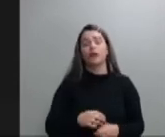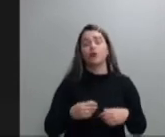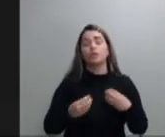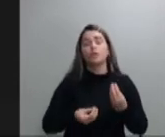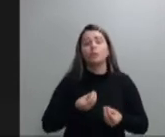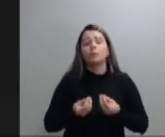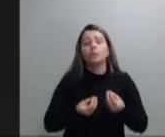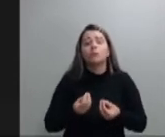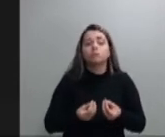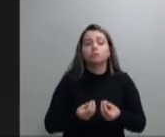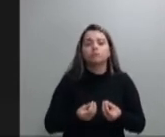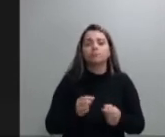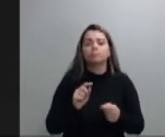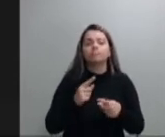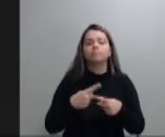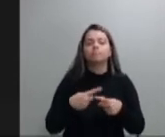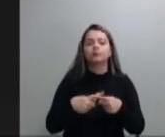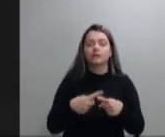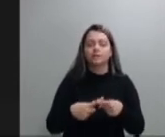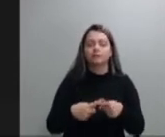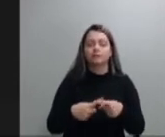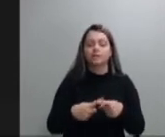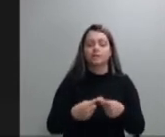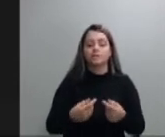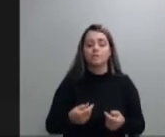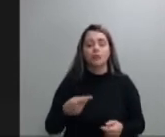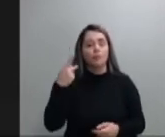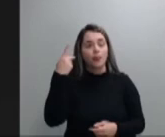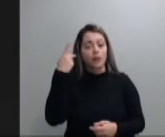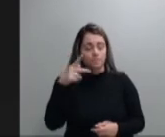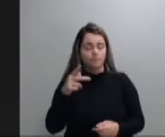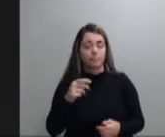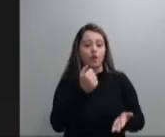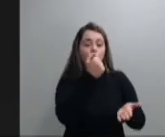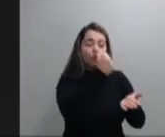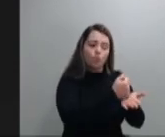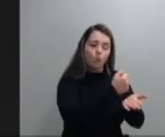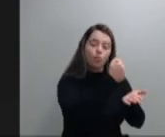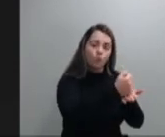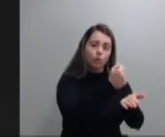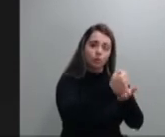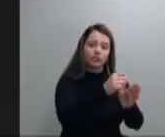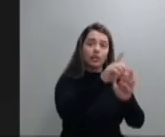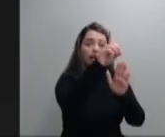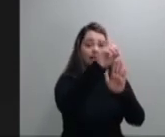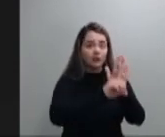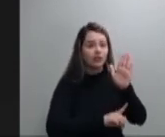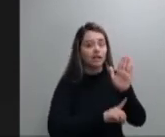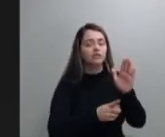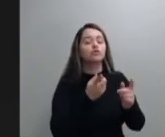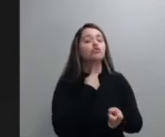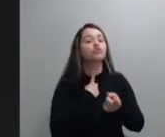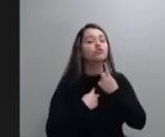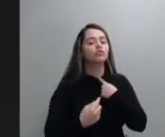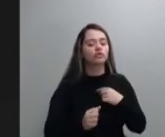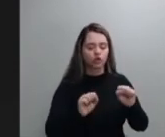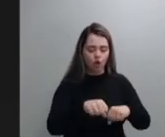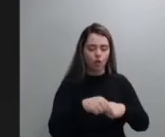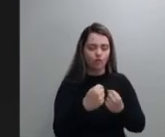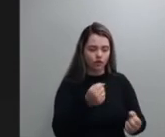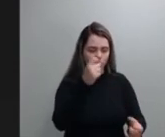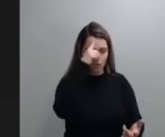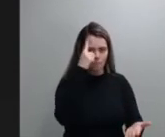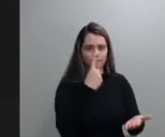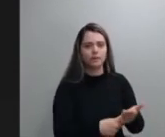efeitos jurídicos trata-se de contrato que se originou da declaração de vontade tem força obrigatória e formou-se